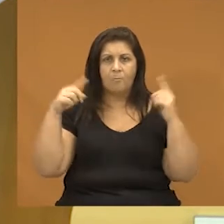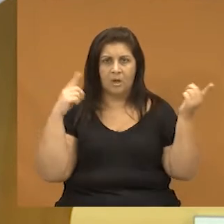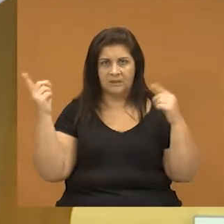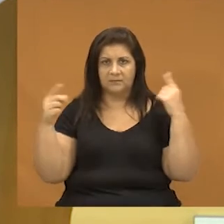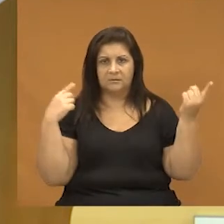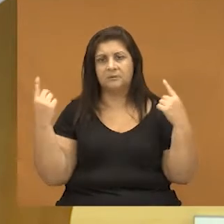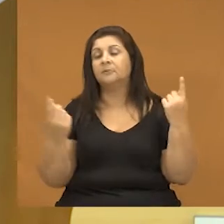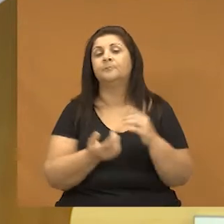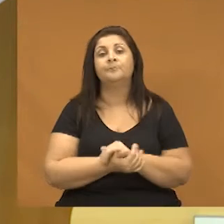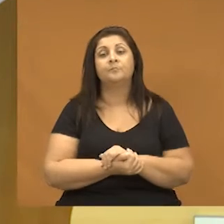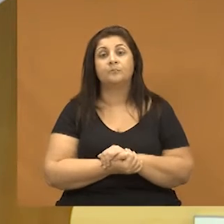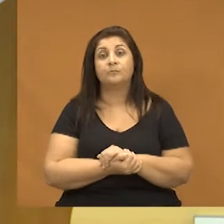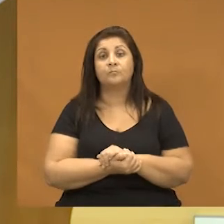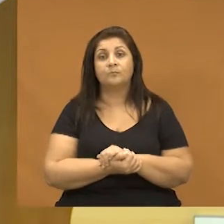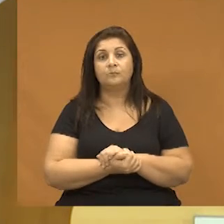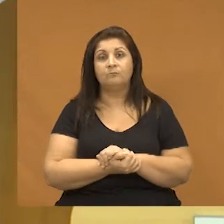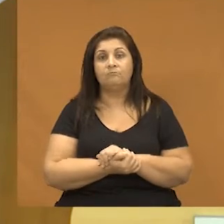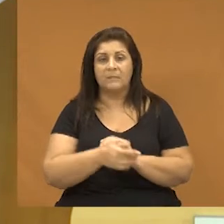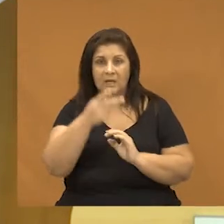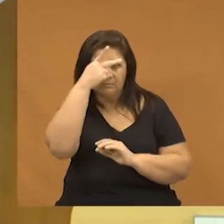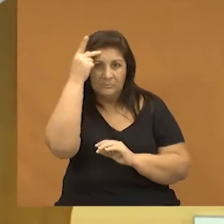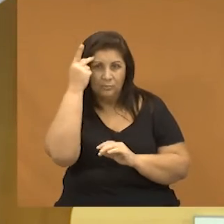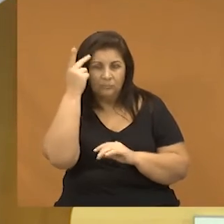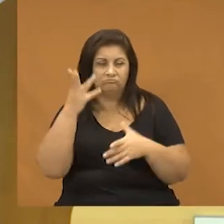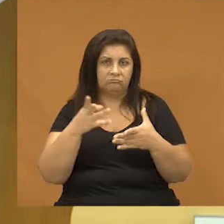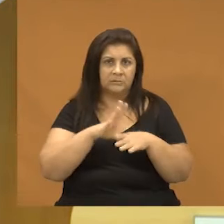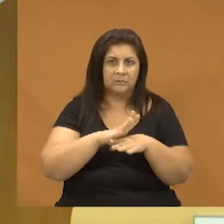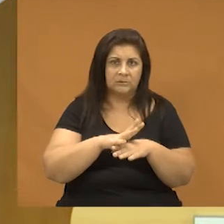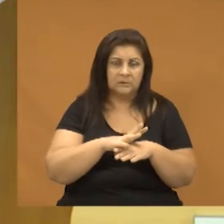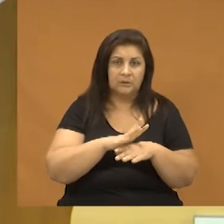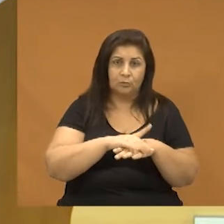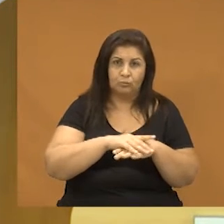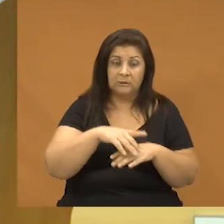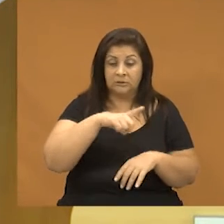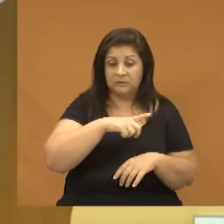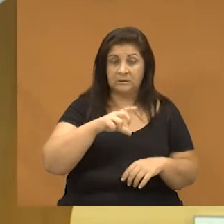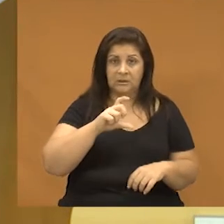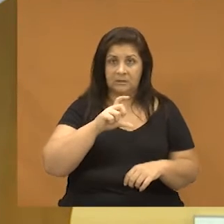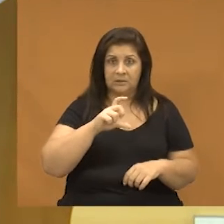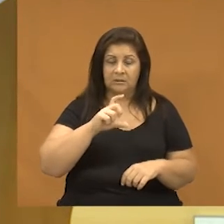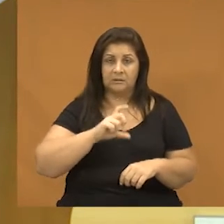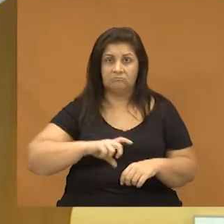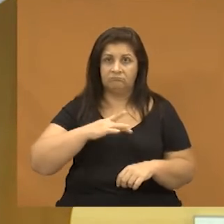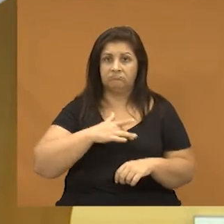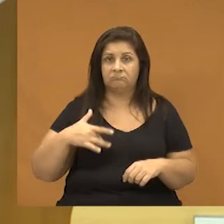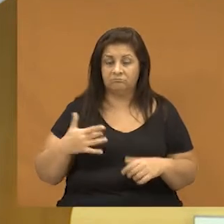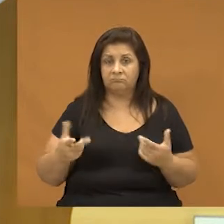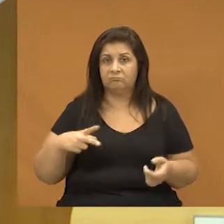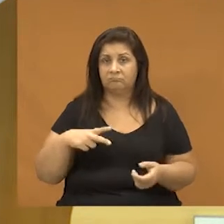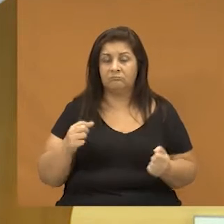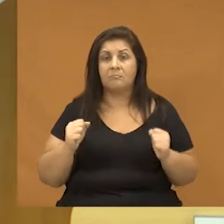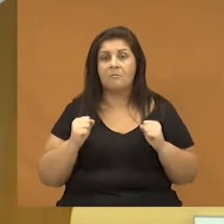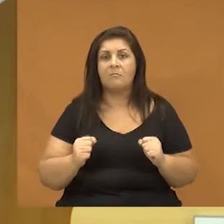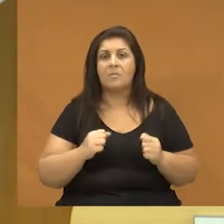SAMU, aos pacientes que possuem plano de saúde, poderão